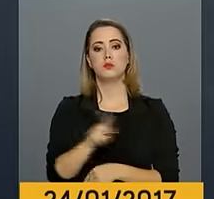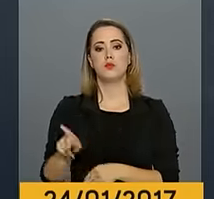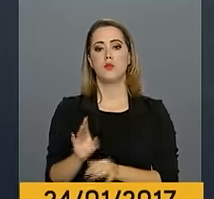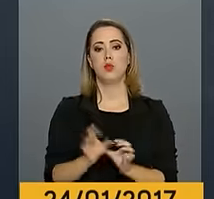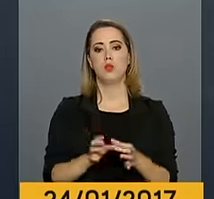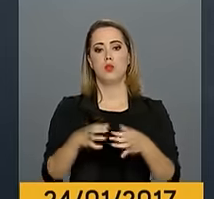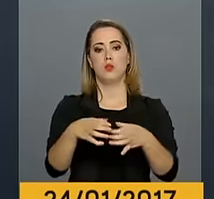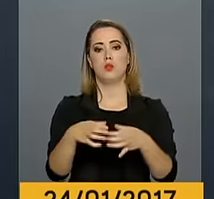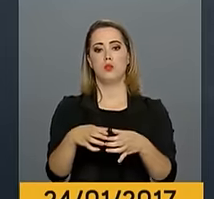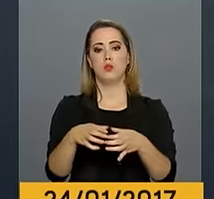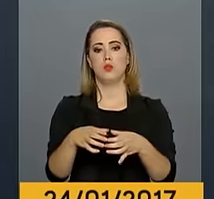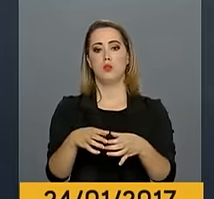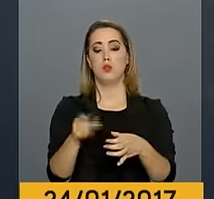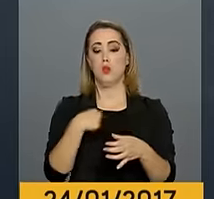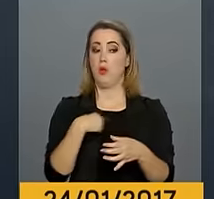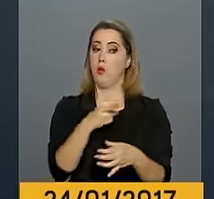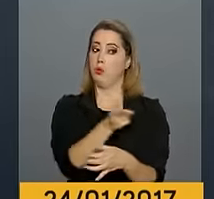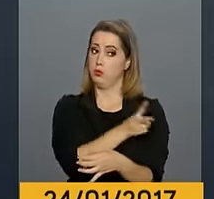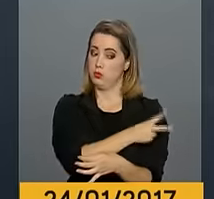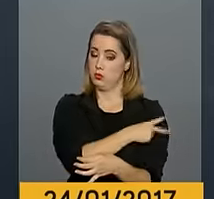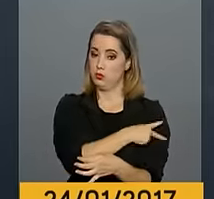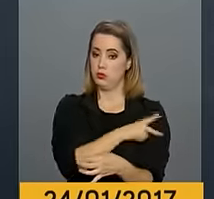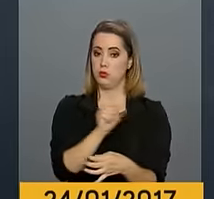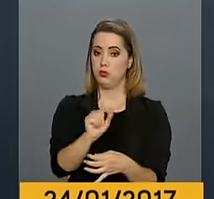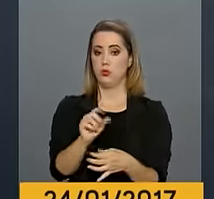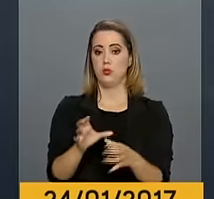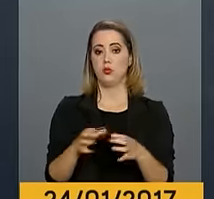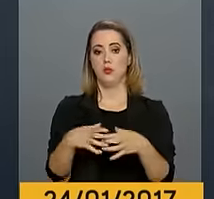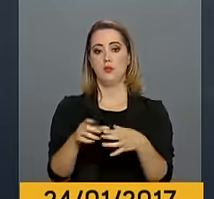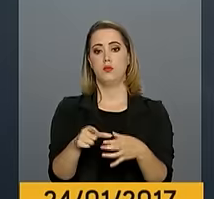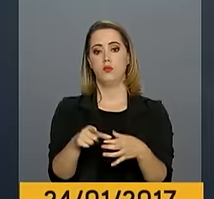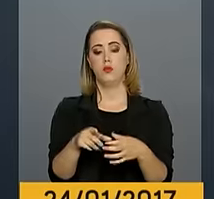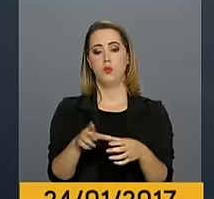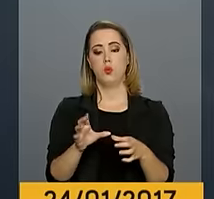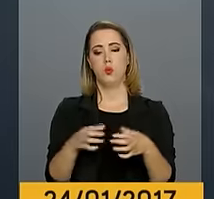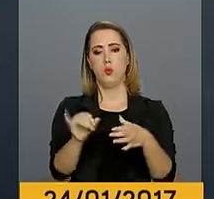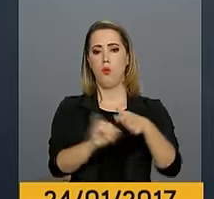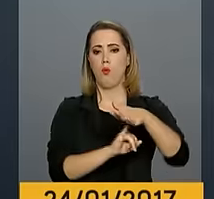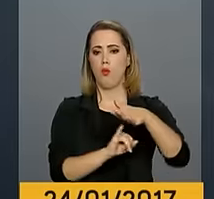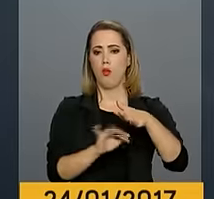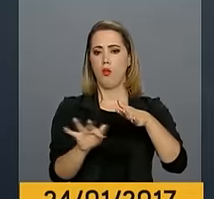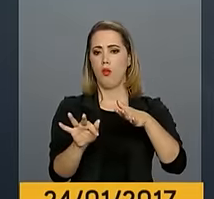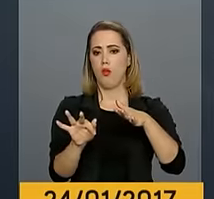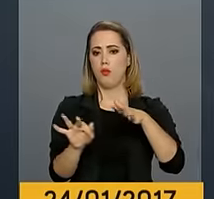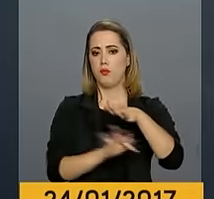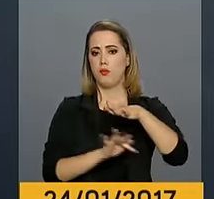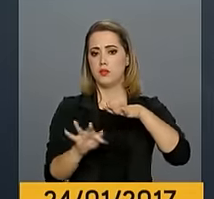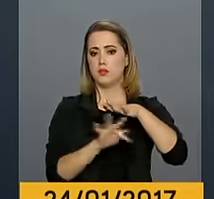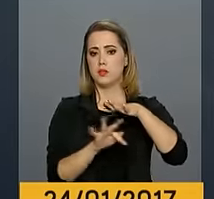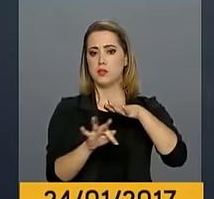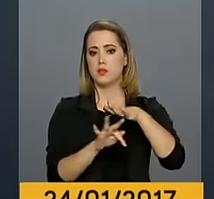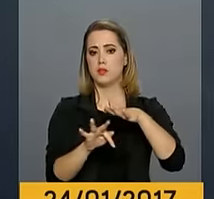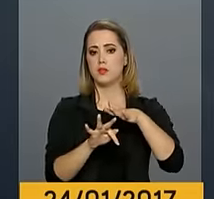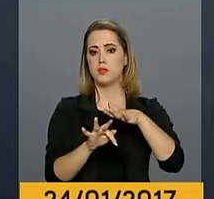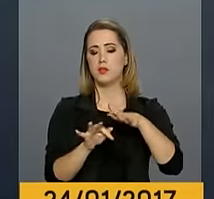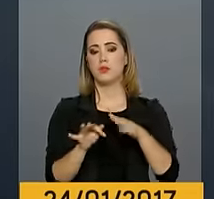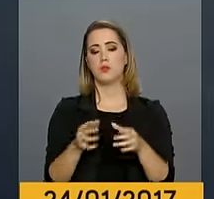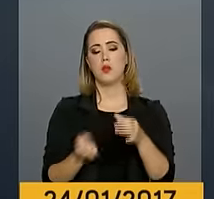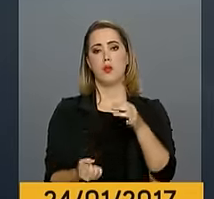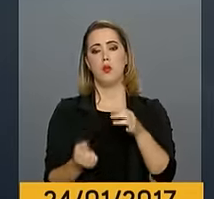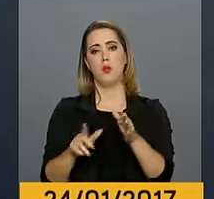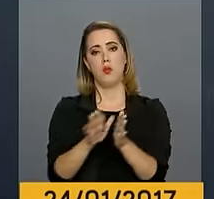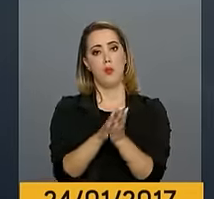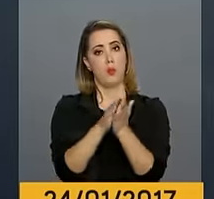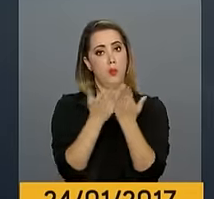fundação, aliás, fui diretor de uma fundação chamada Fundação para o Livro Escolar. Depois passou a ser fundação, lá em São Paulo tem outro nome